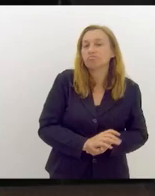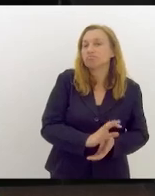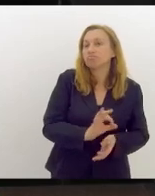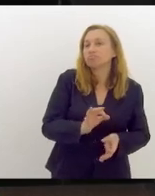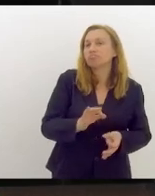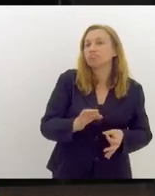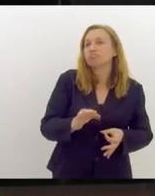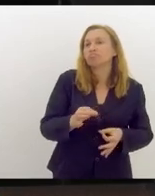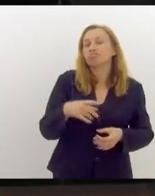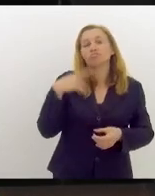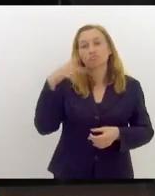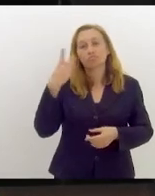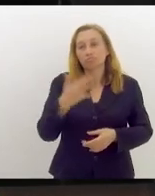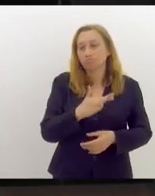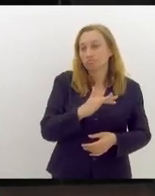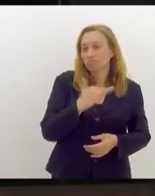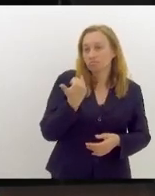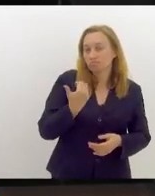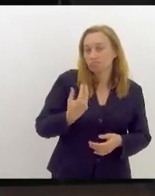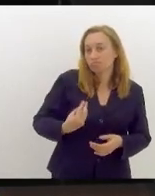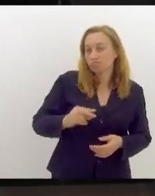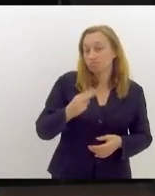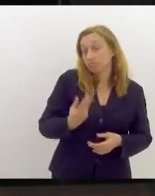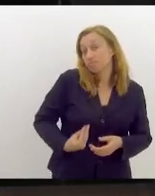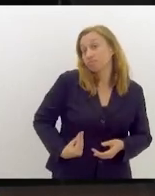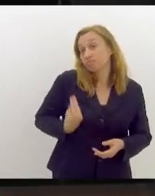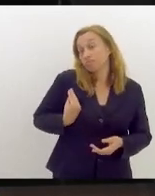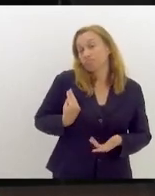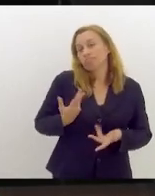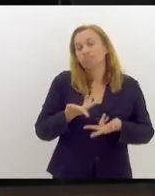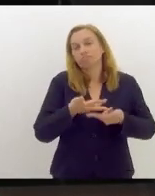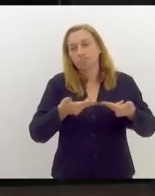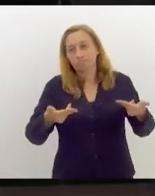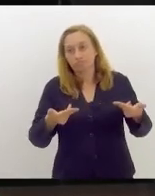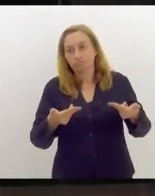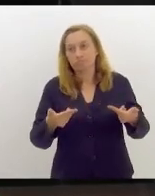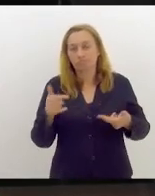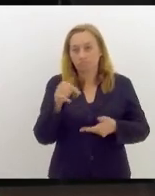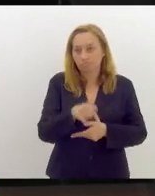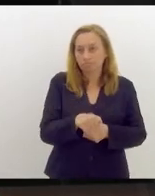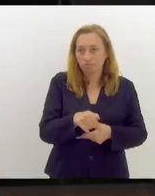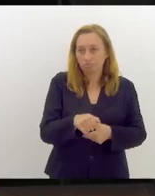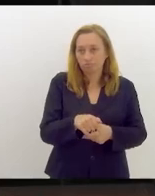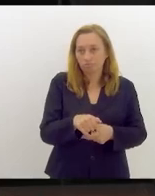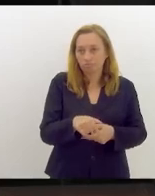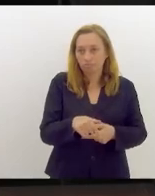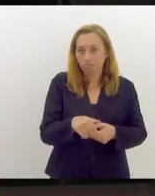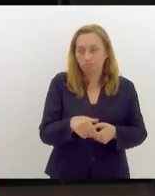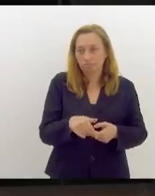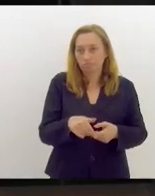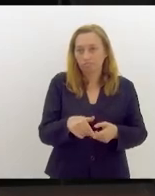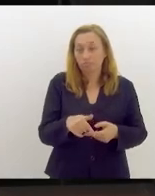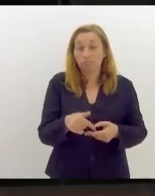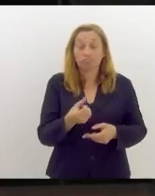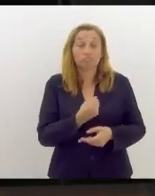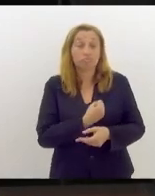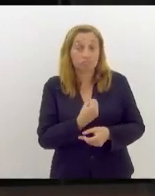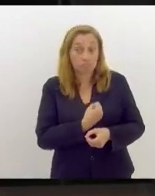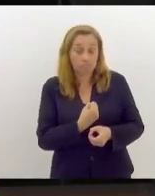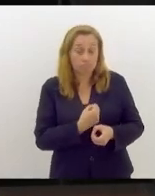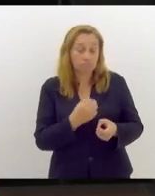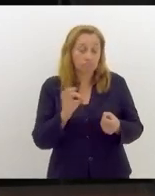política da vida ou a política da Morte que tantas vezes trouxe aqui a partir de dados